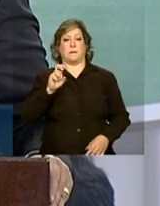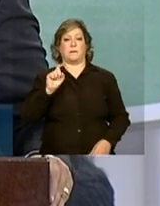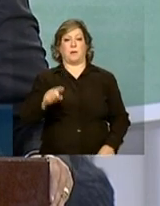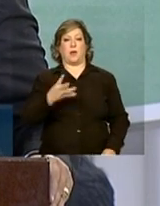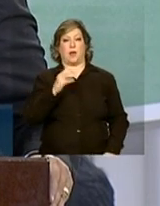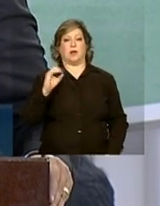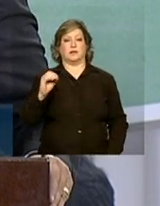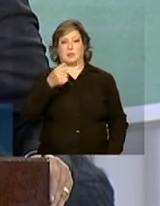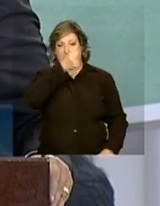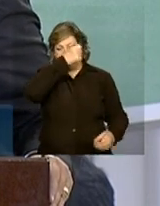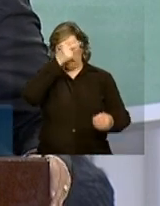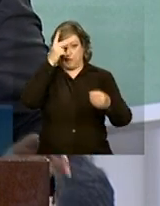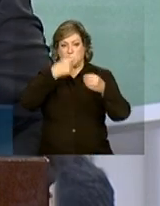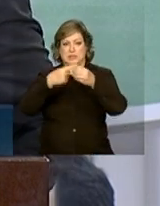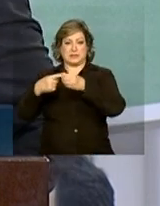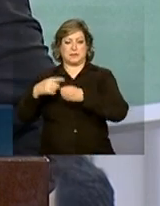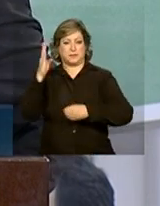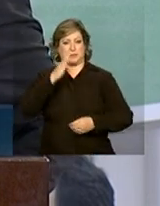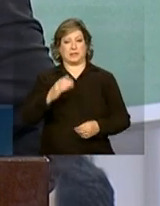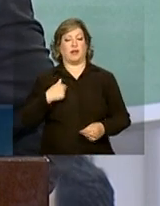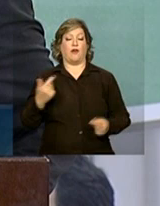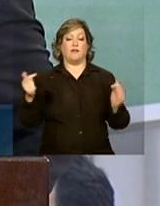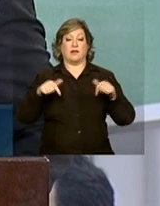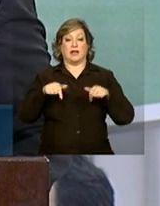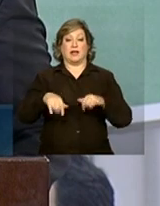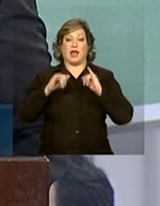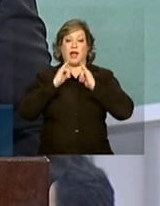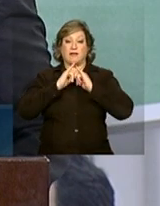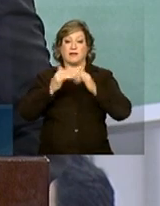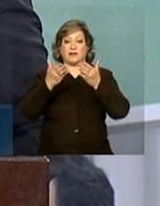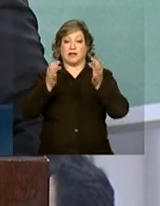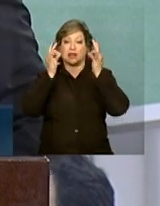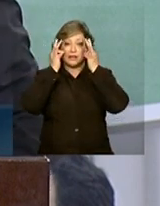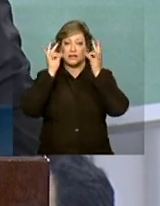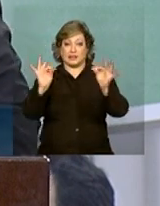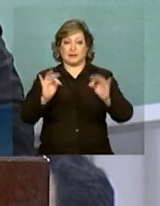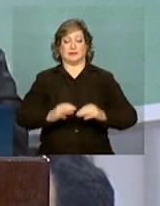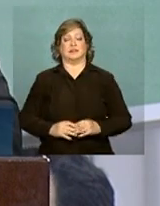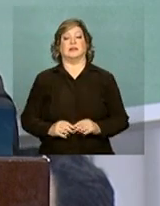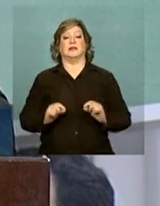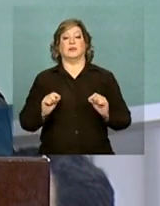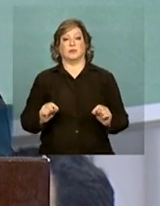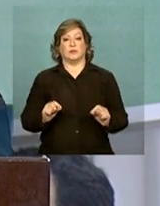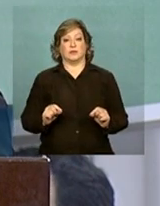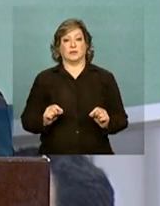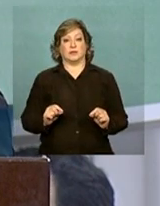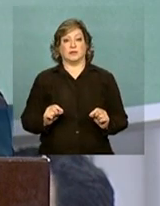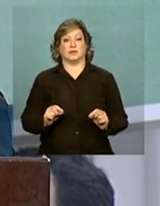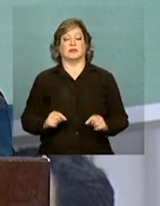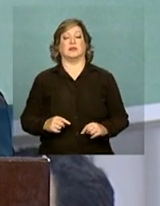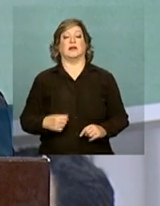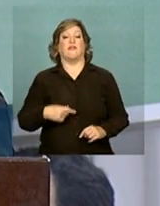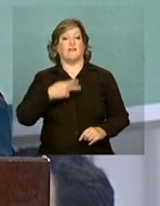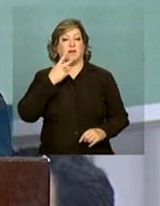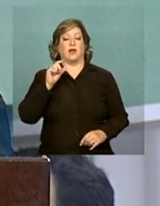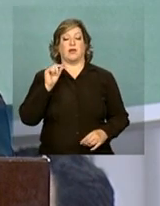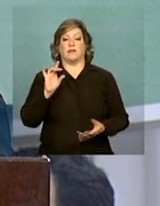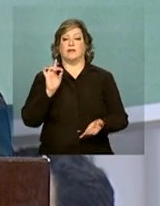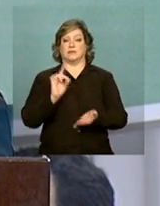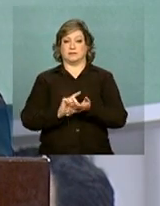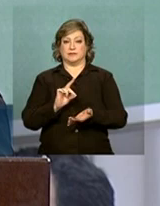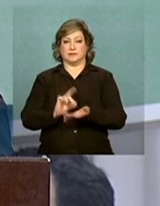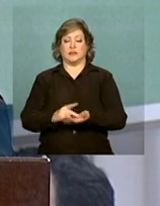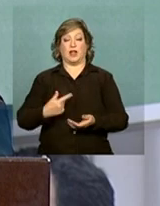municípios brasileiros. E vim aqui lhe dar um testemunho, dizer da realidade que nós,